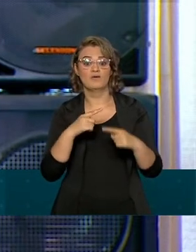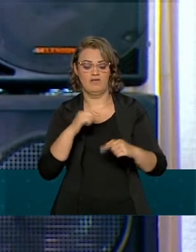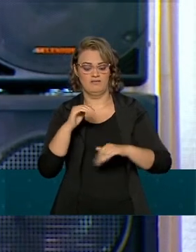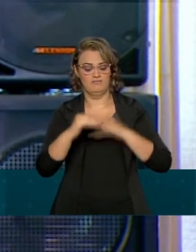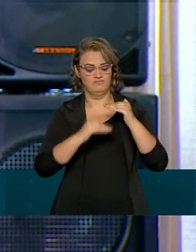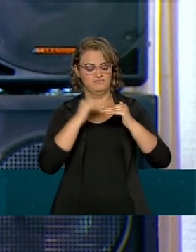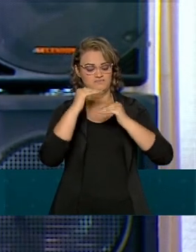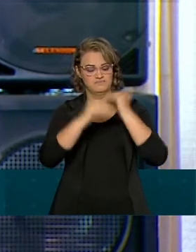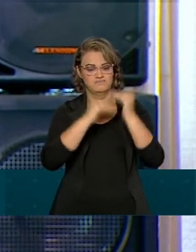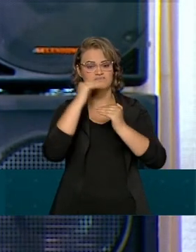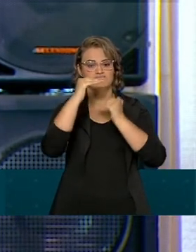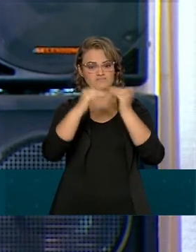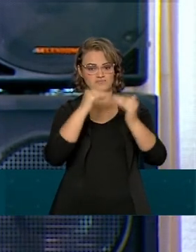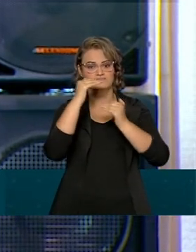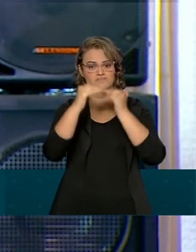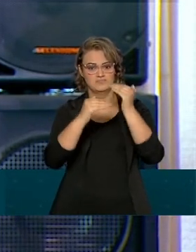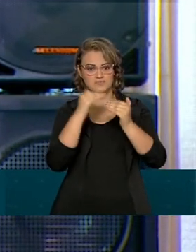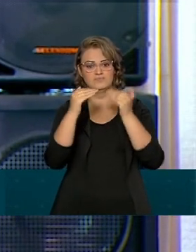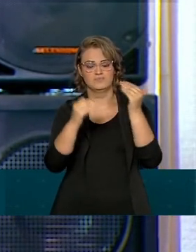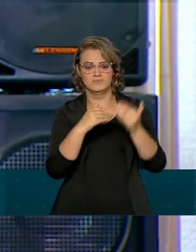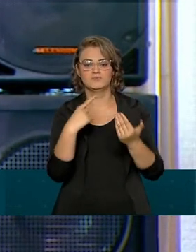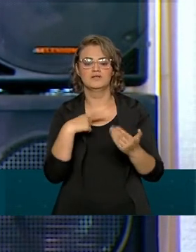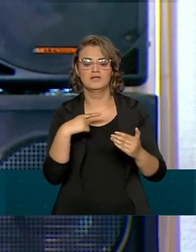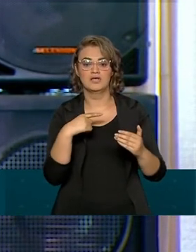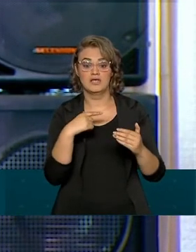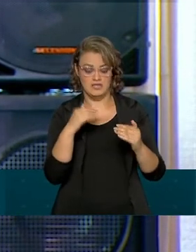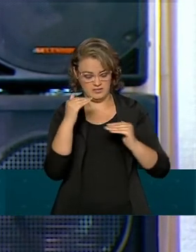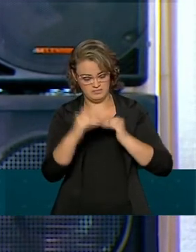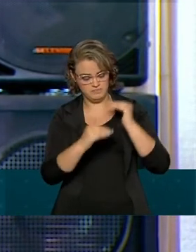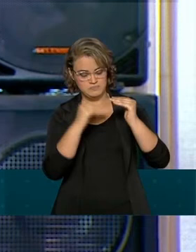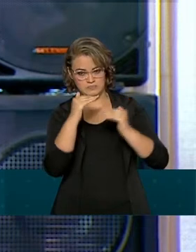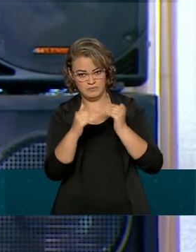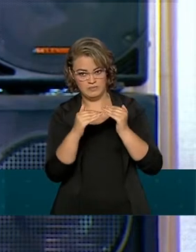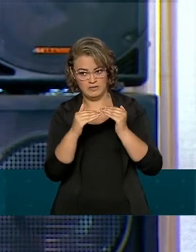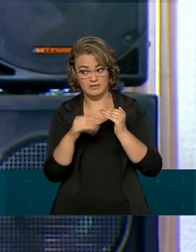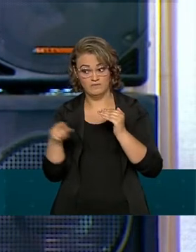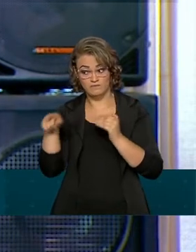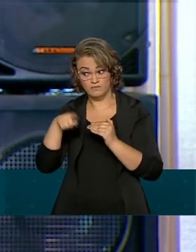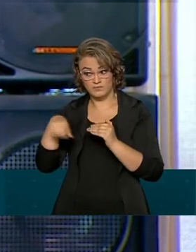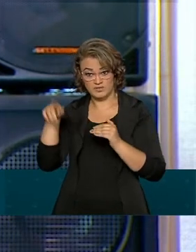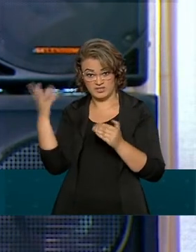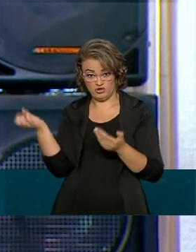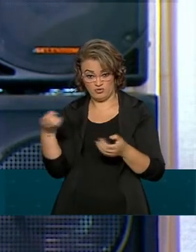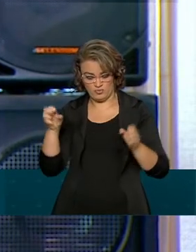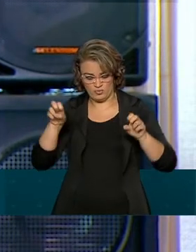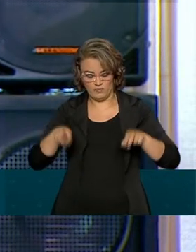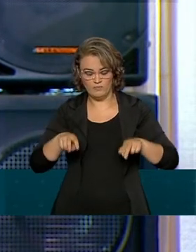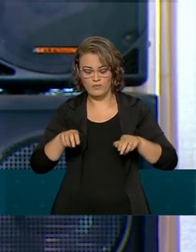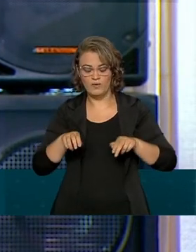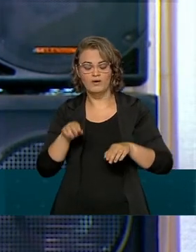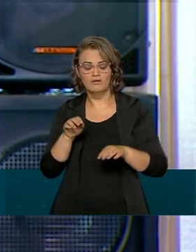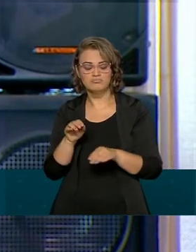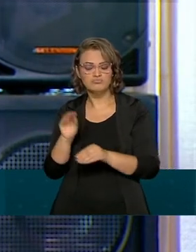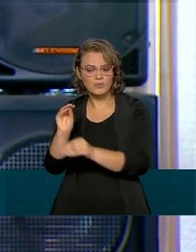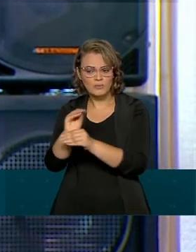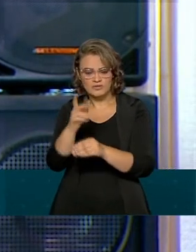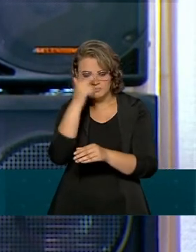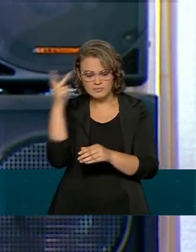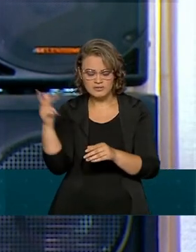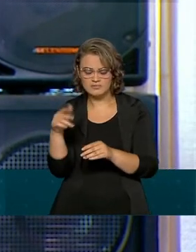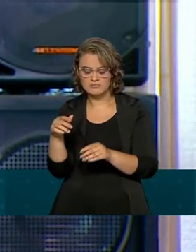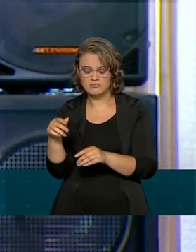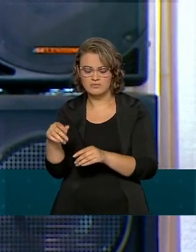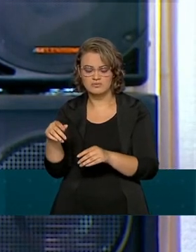constantemente nesse Progresso cuidem para que os seus soldados elemento principal do combate